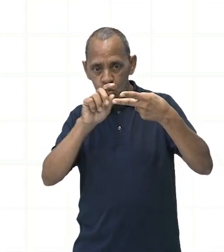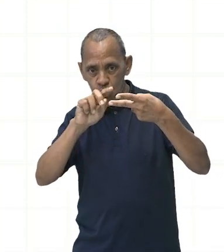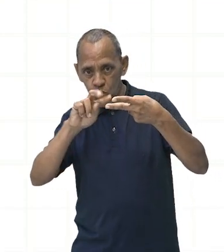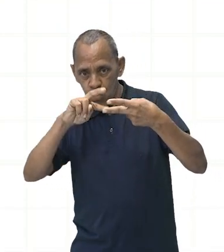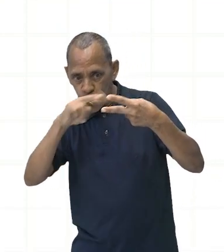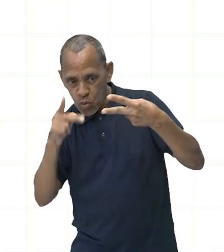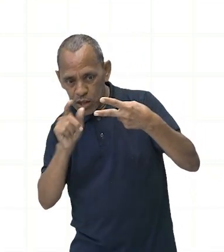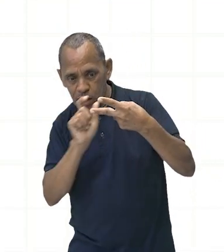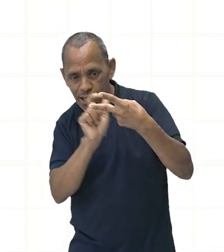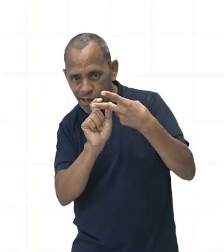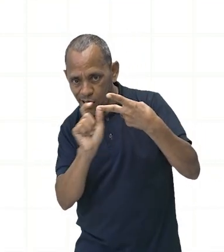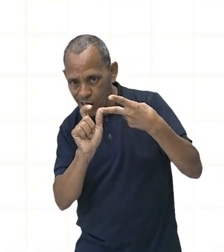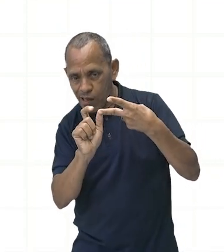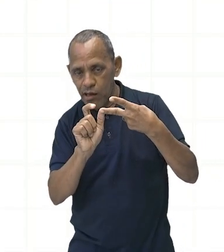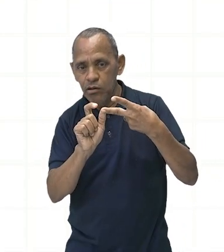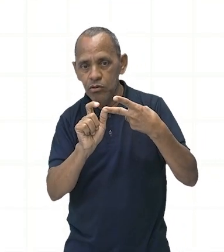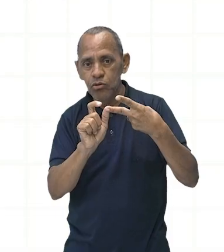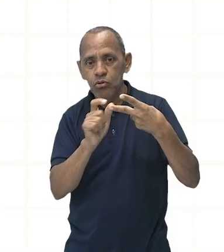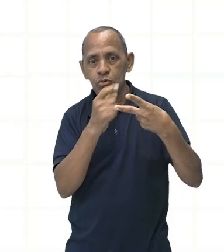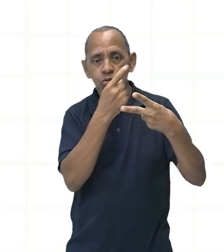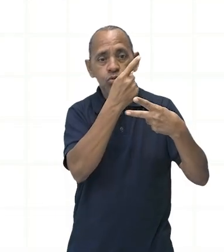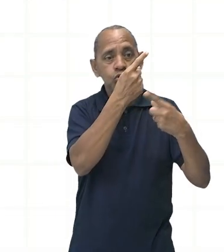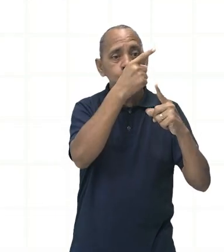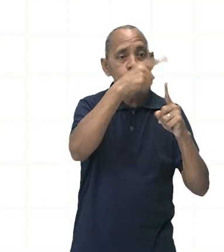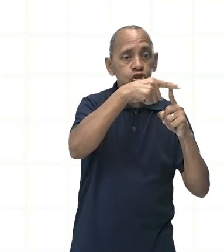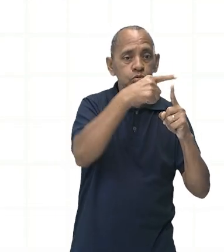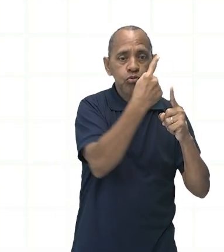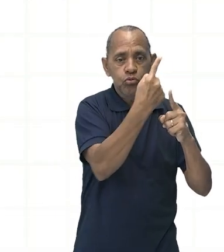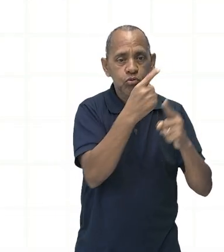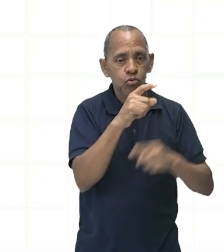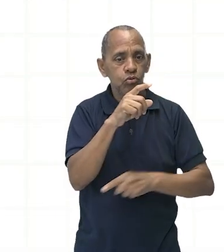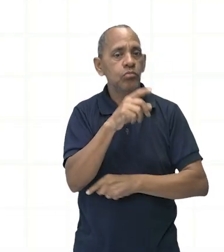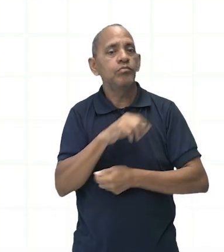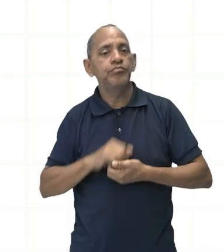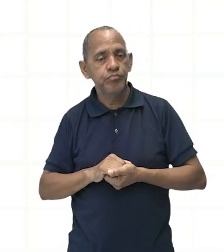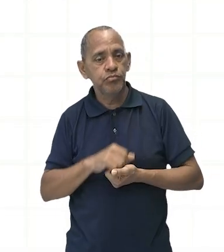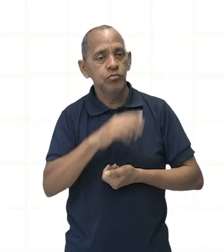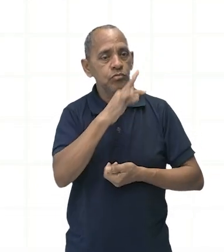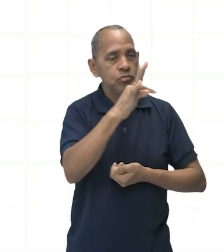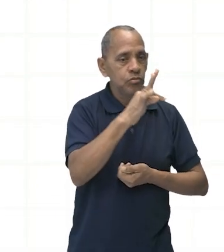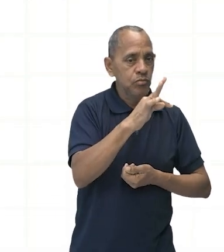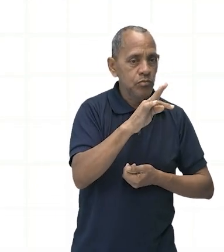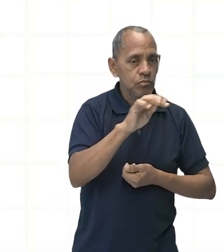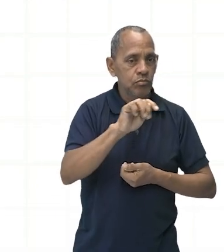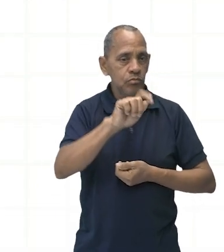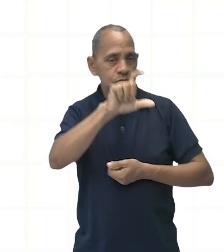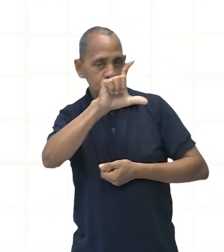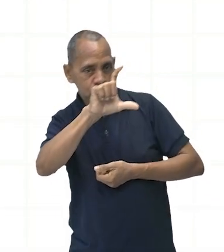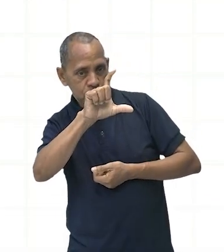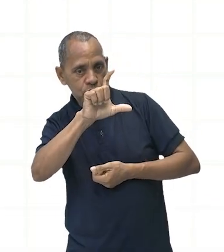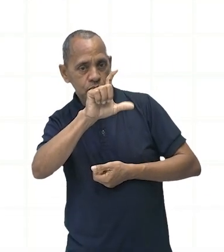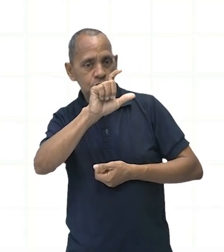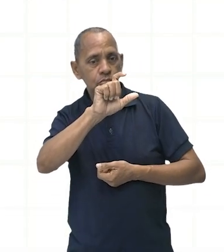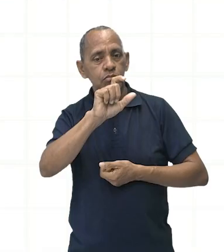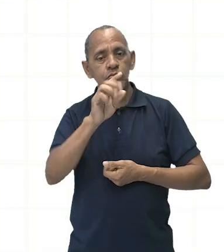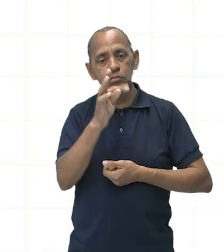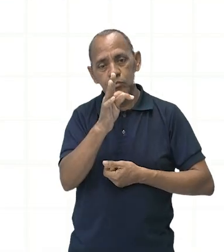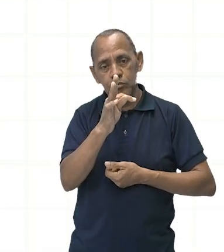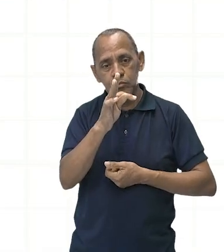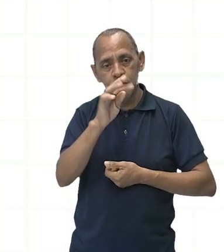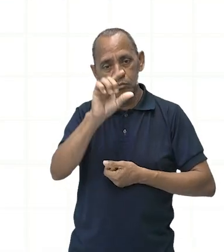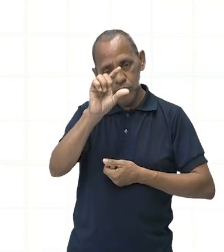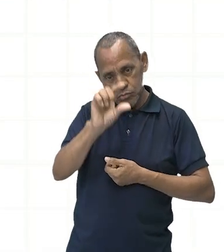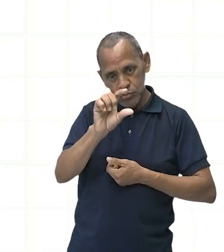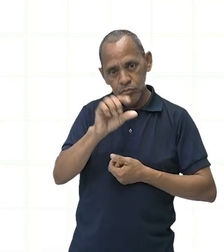que ele é diferente? Porque nós temos um V maiúsculo e temos um V minúsculo. Então, nós conseguimos